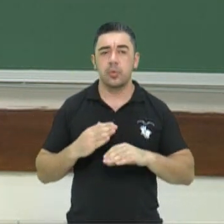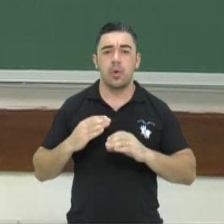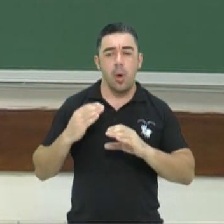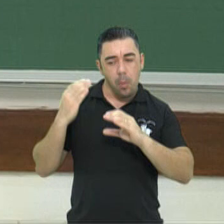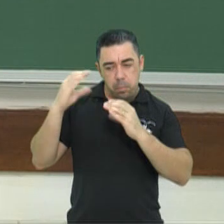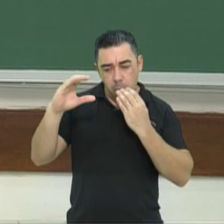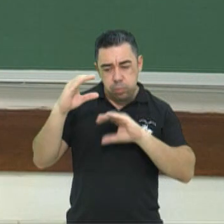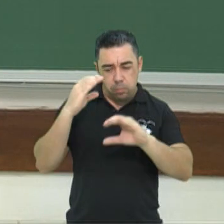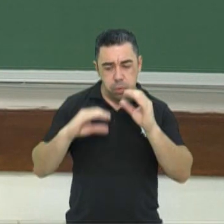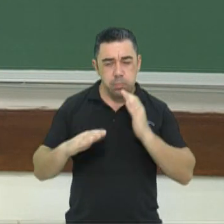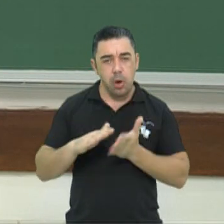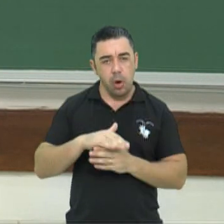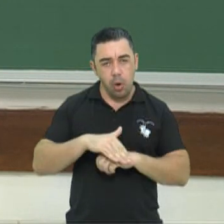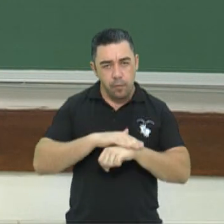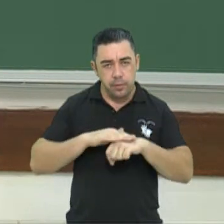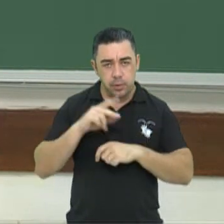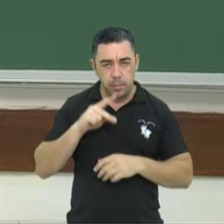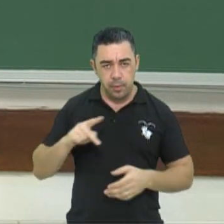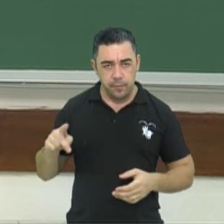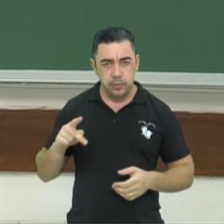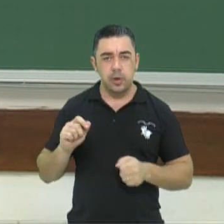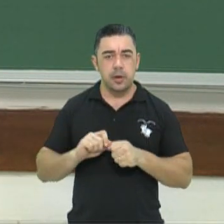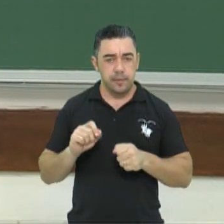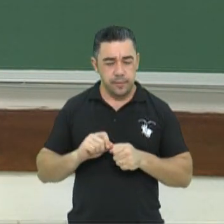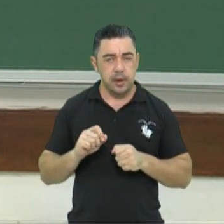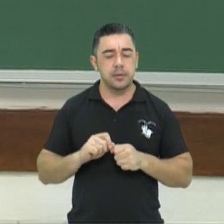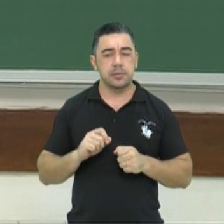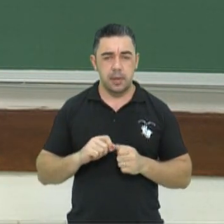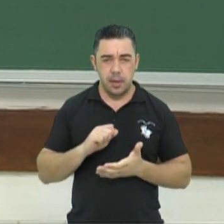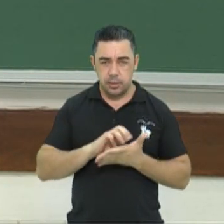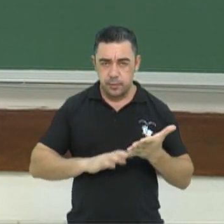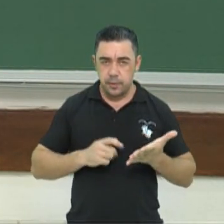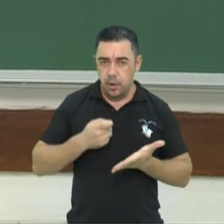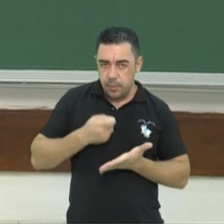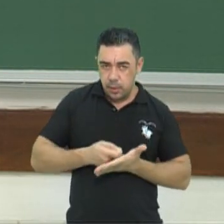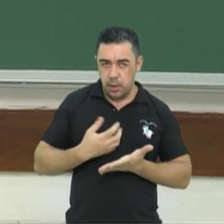de fazer a atividade obrigatória e registrar a sua presença.